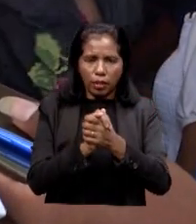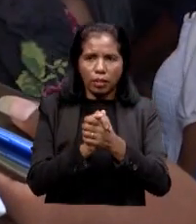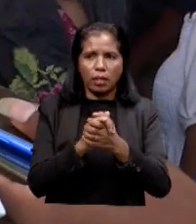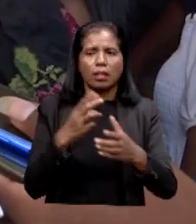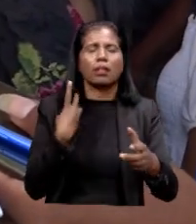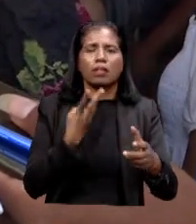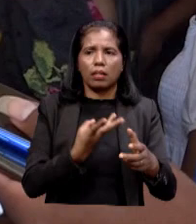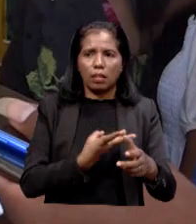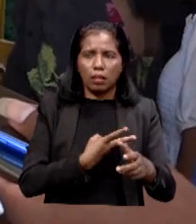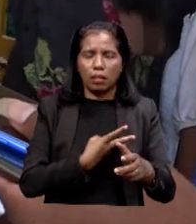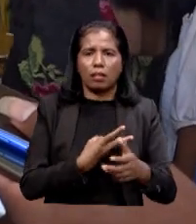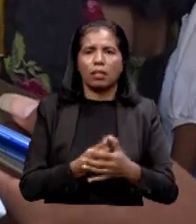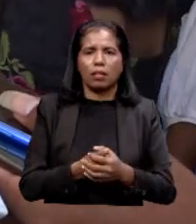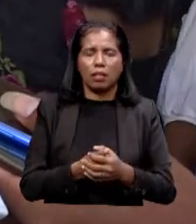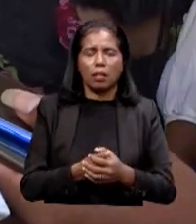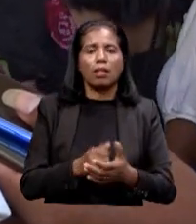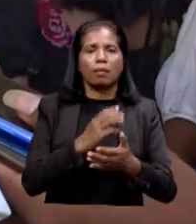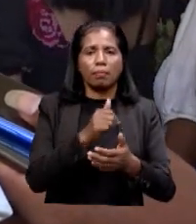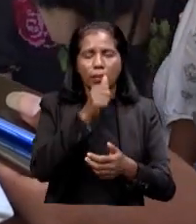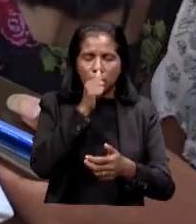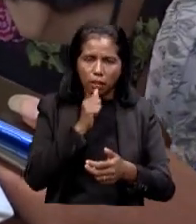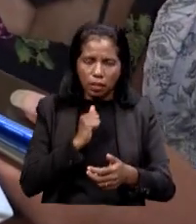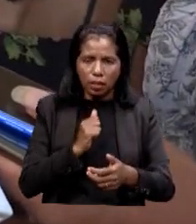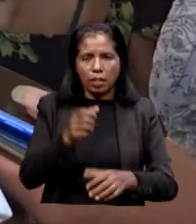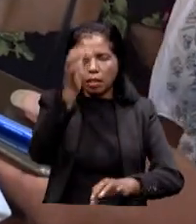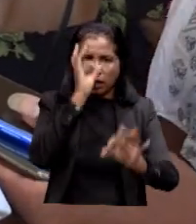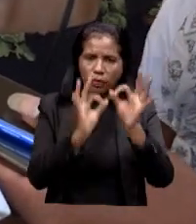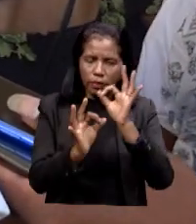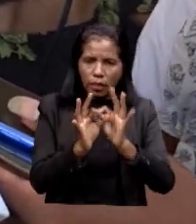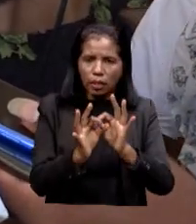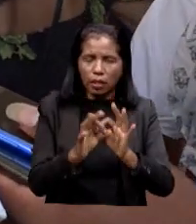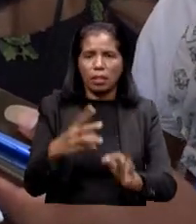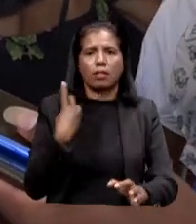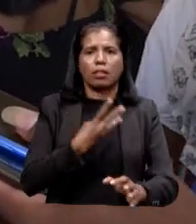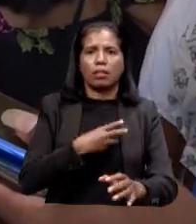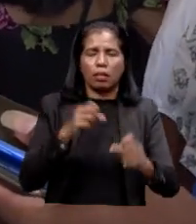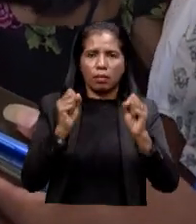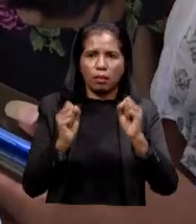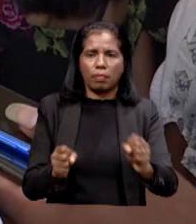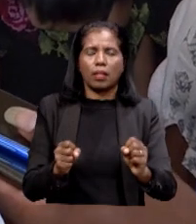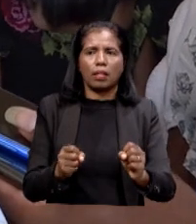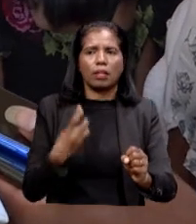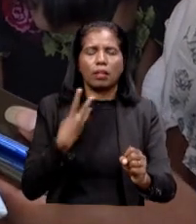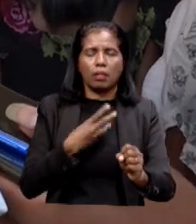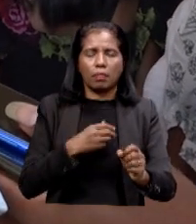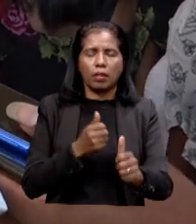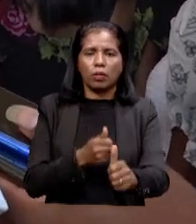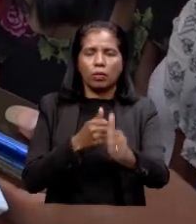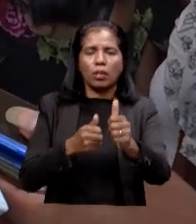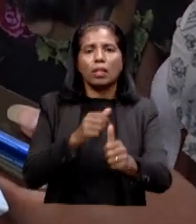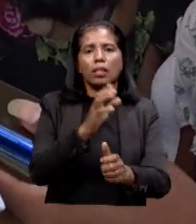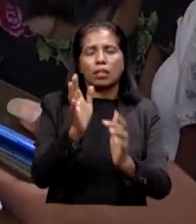nia. Paciência, ita ne fidelidade, Kodi nune ita bele alcanza no ita bele lao tuir Kristu